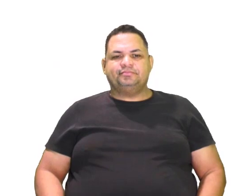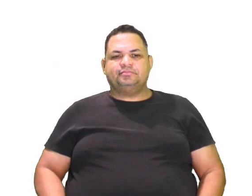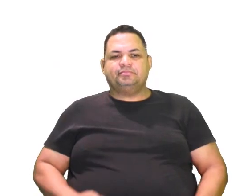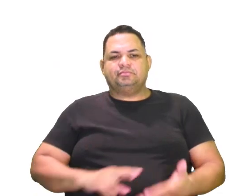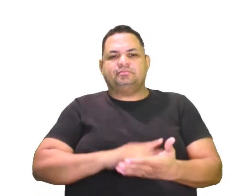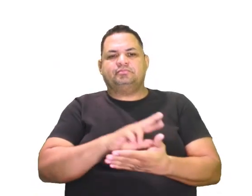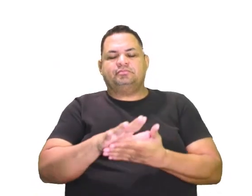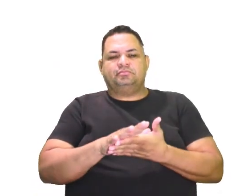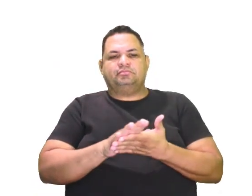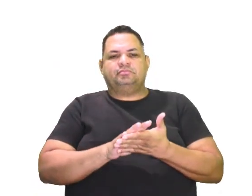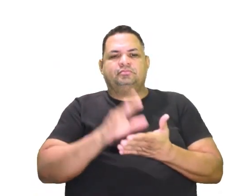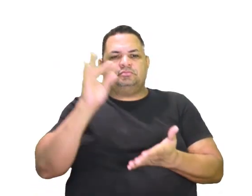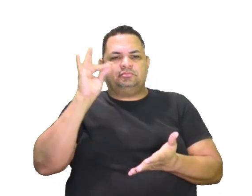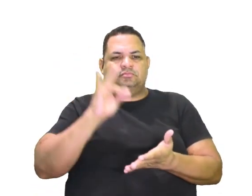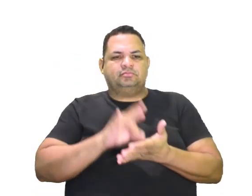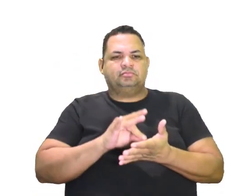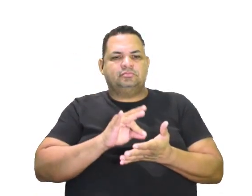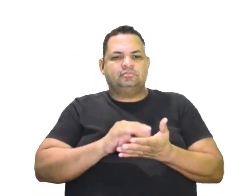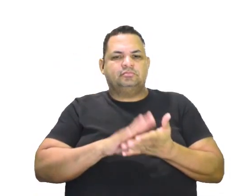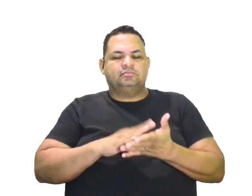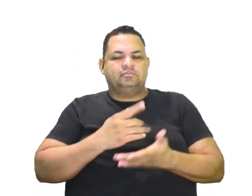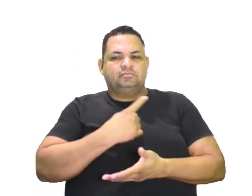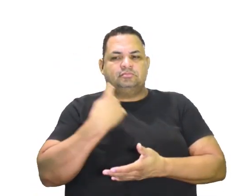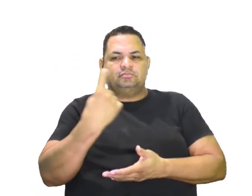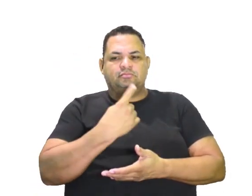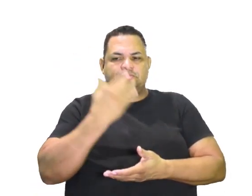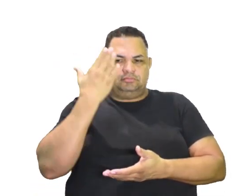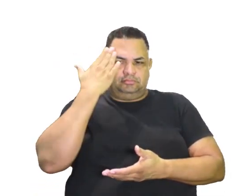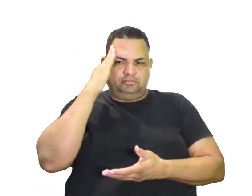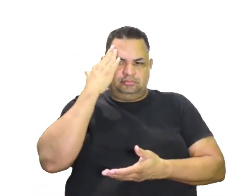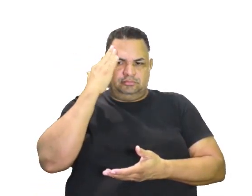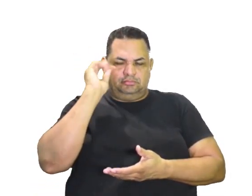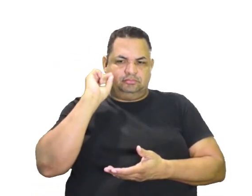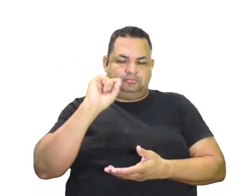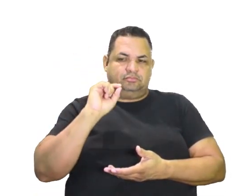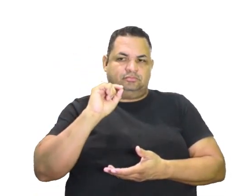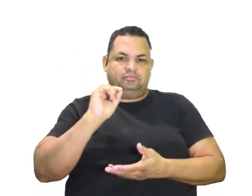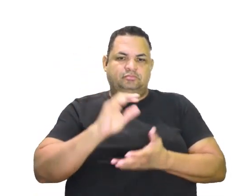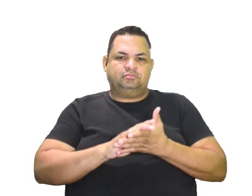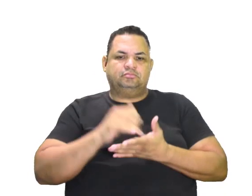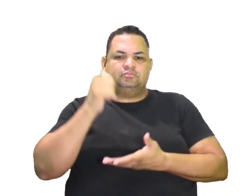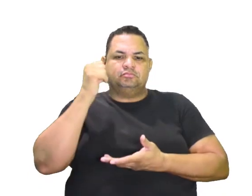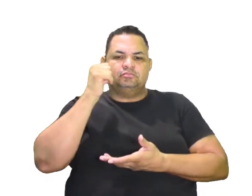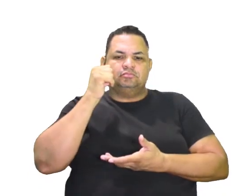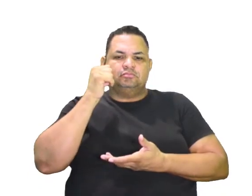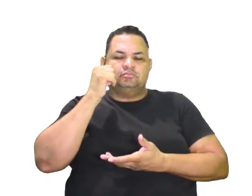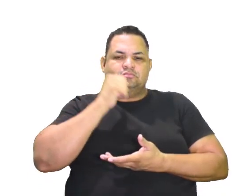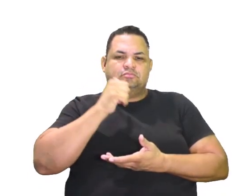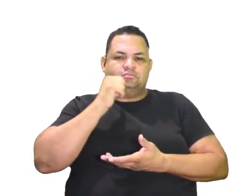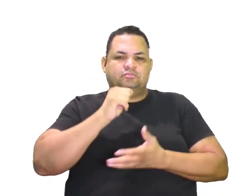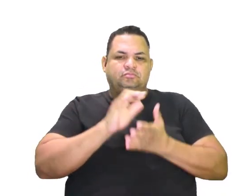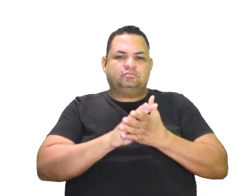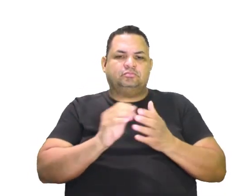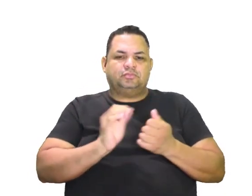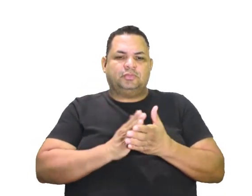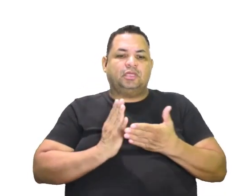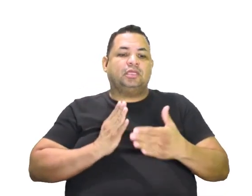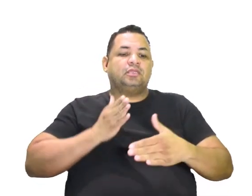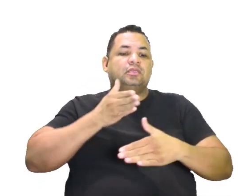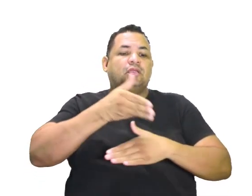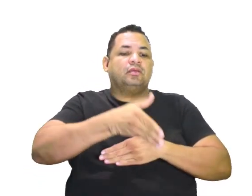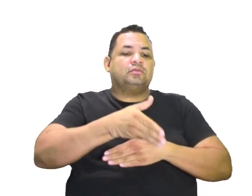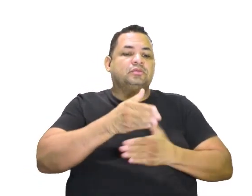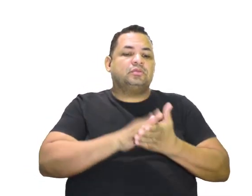fatos que a gente depreende, que a gente entende com essas afirmações aí, né? As mulheres iam para um barco para poder lavar a